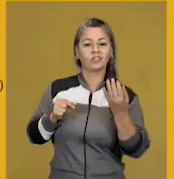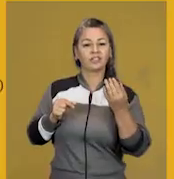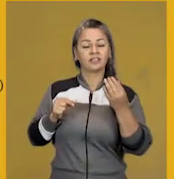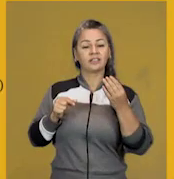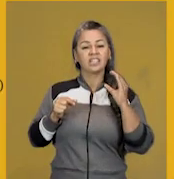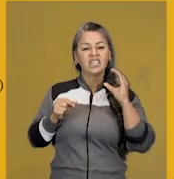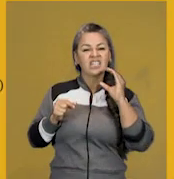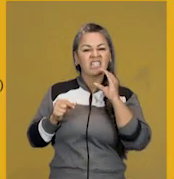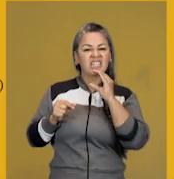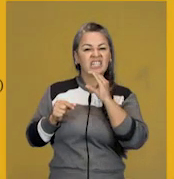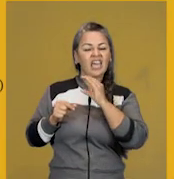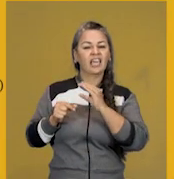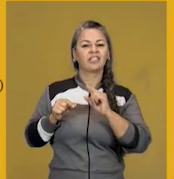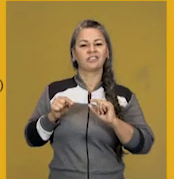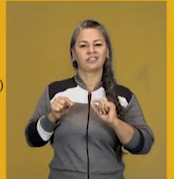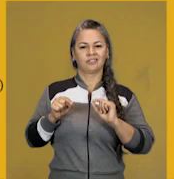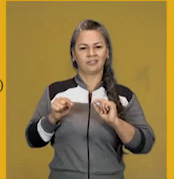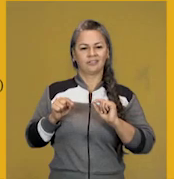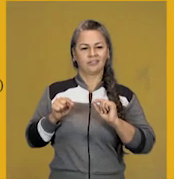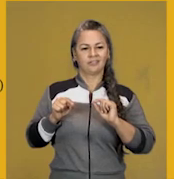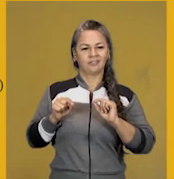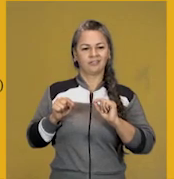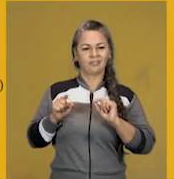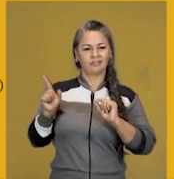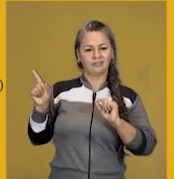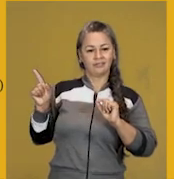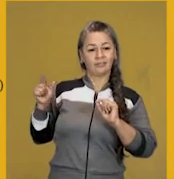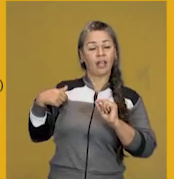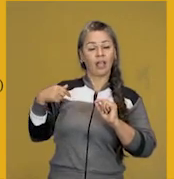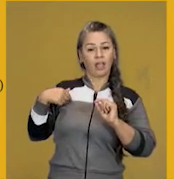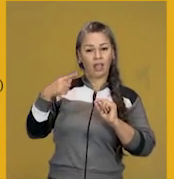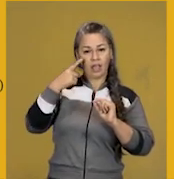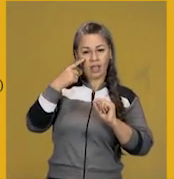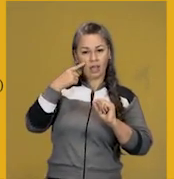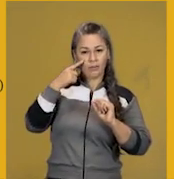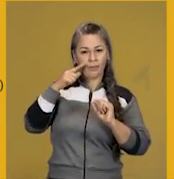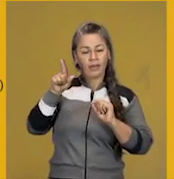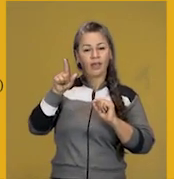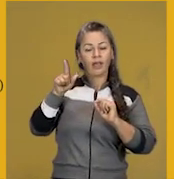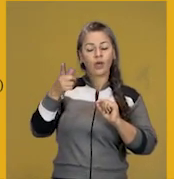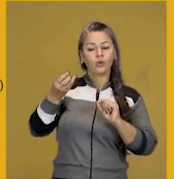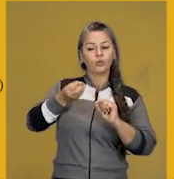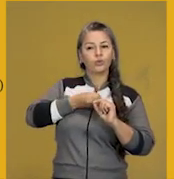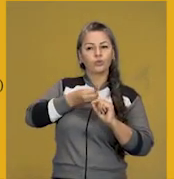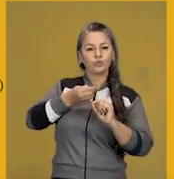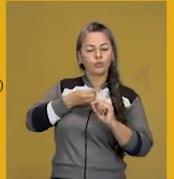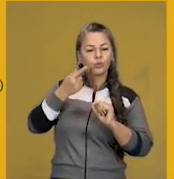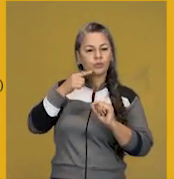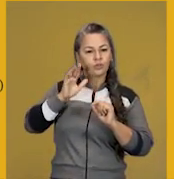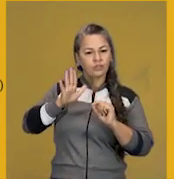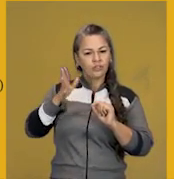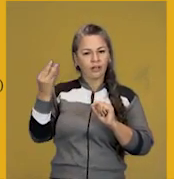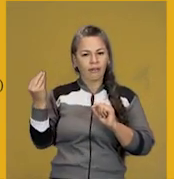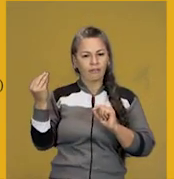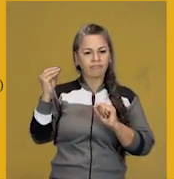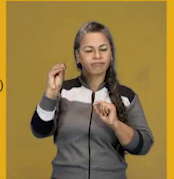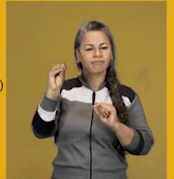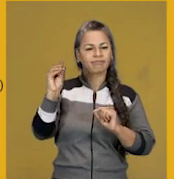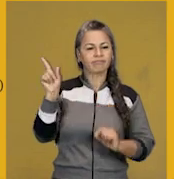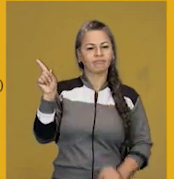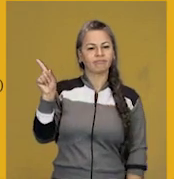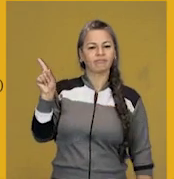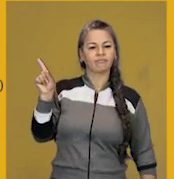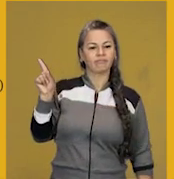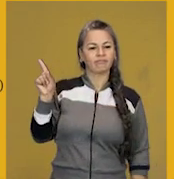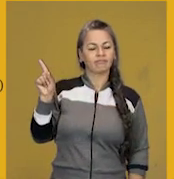peguei exatamente os valores dados em cada uma das amostras, para que a gente não se esqueça de qual dado